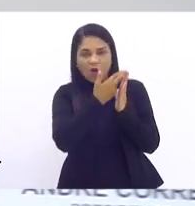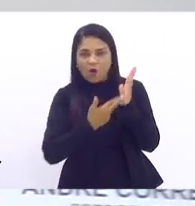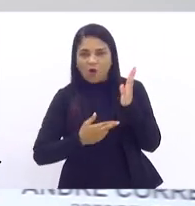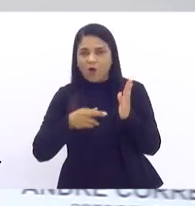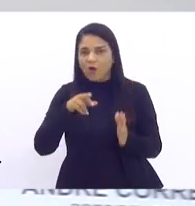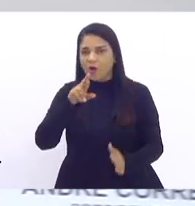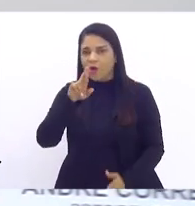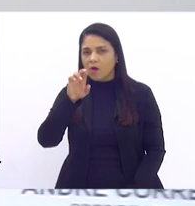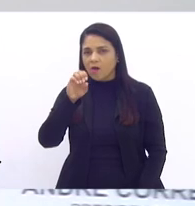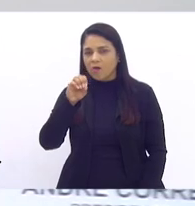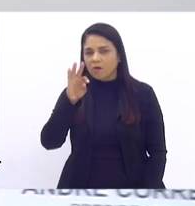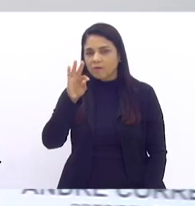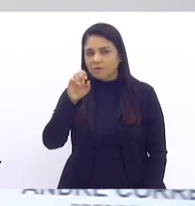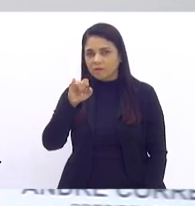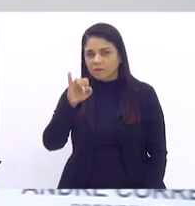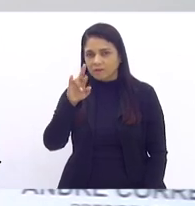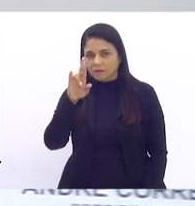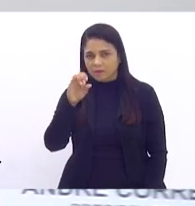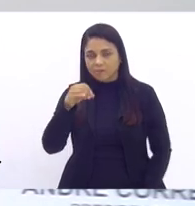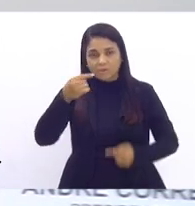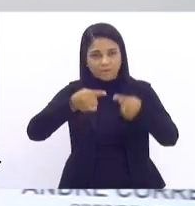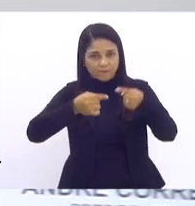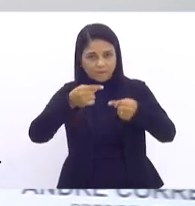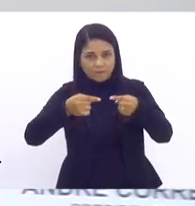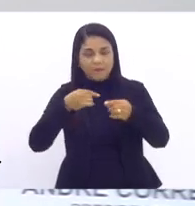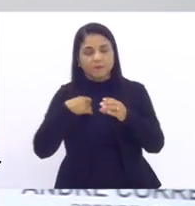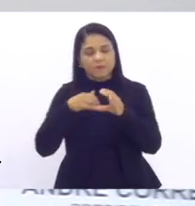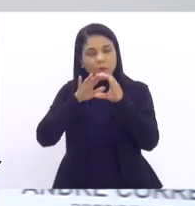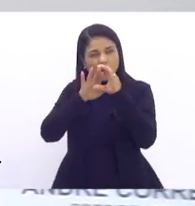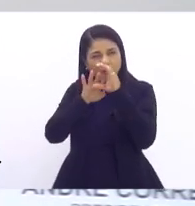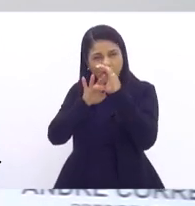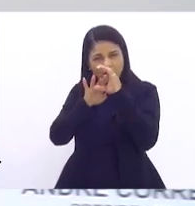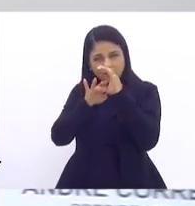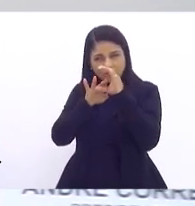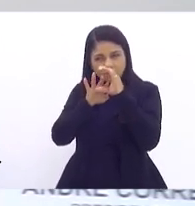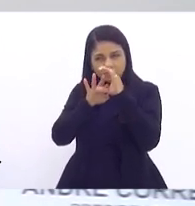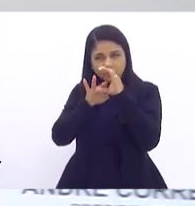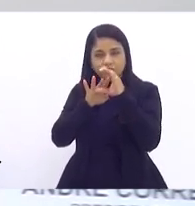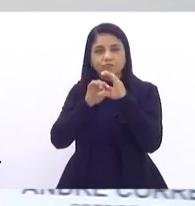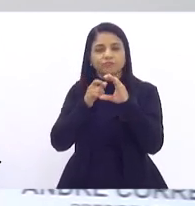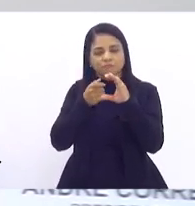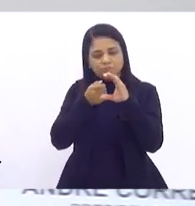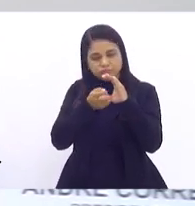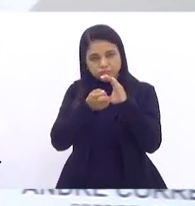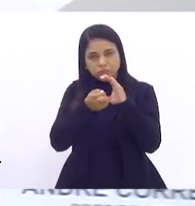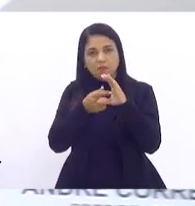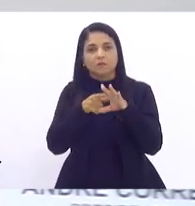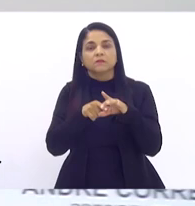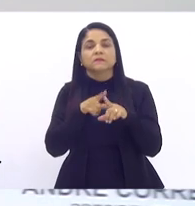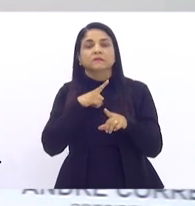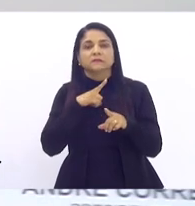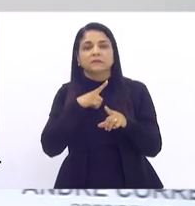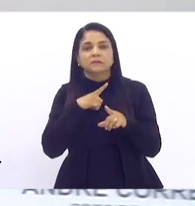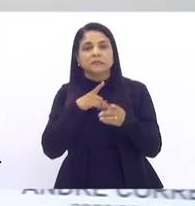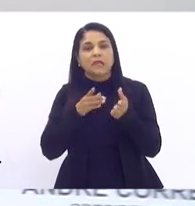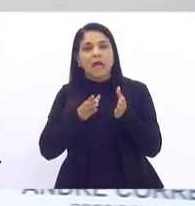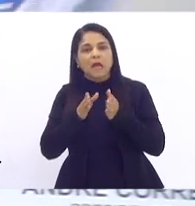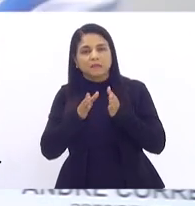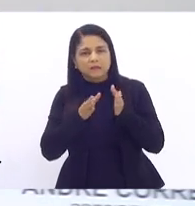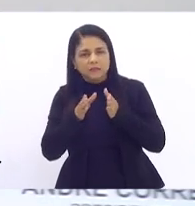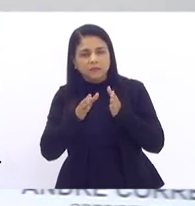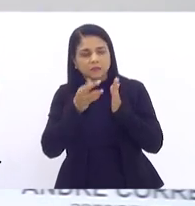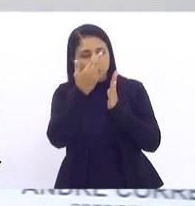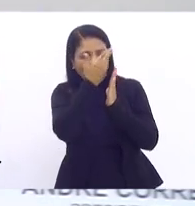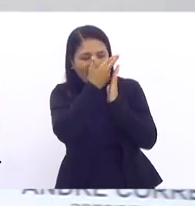aqui do debate e aqui tem um QR Code aqui embaixo e nesse QR Code você vai ter acesso a todo o